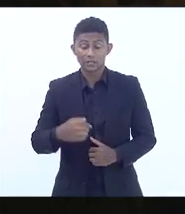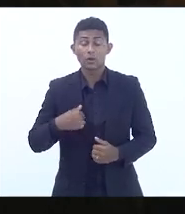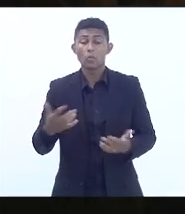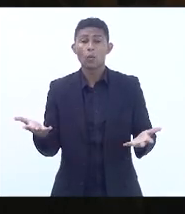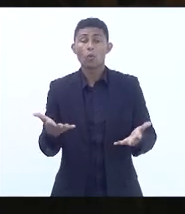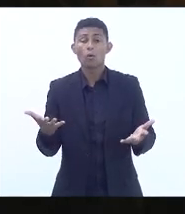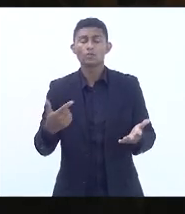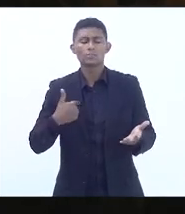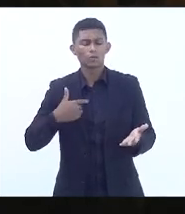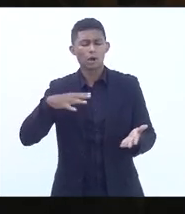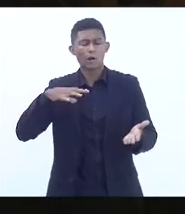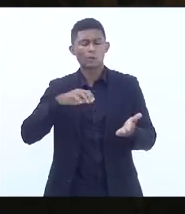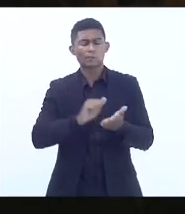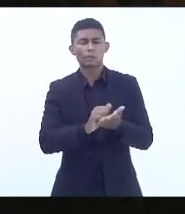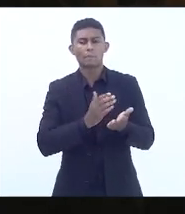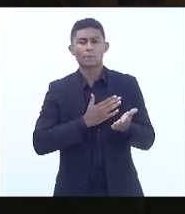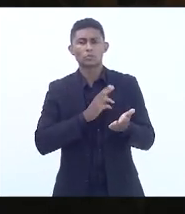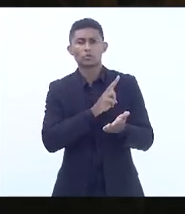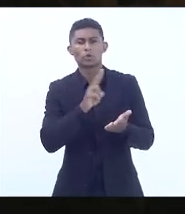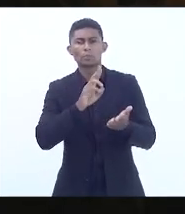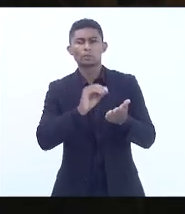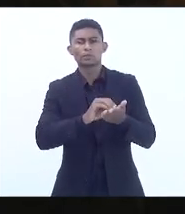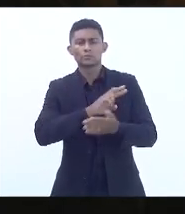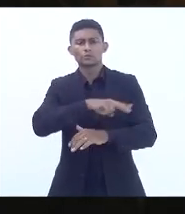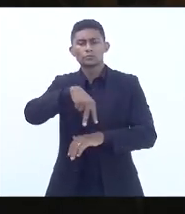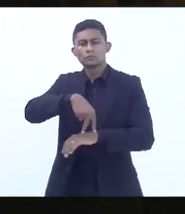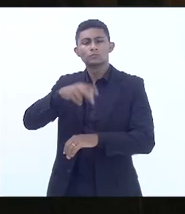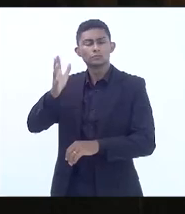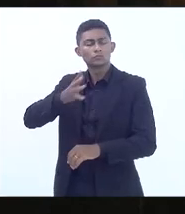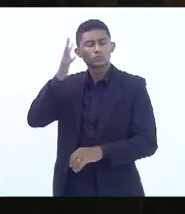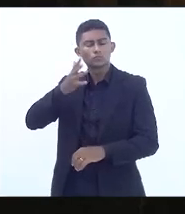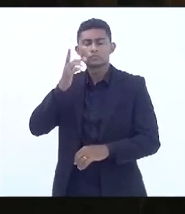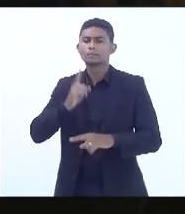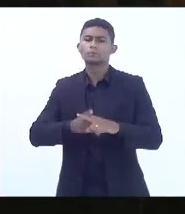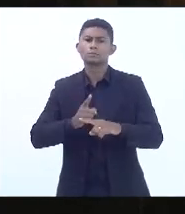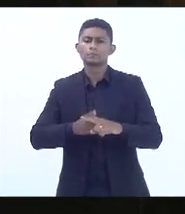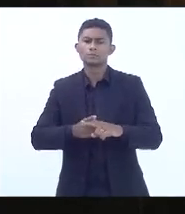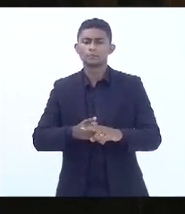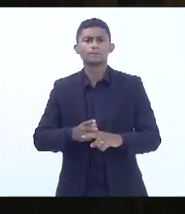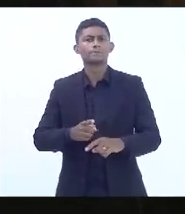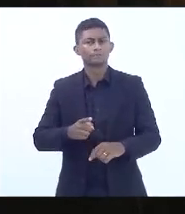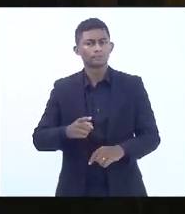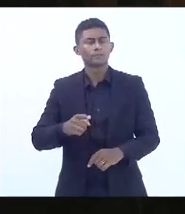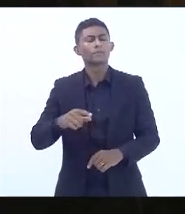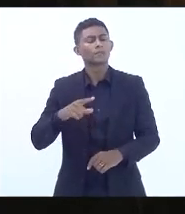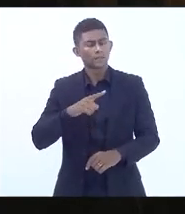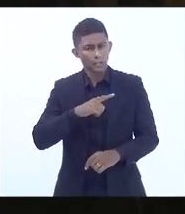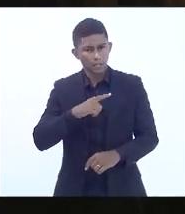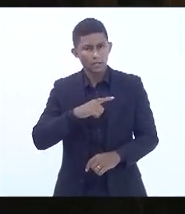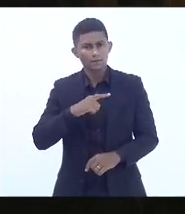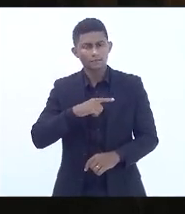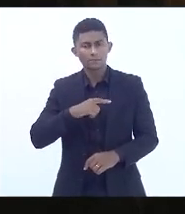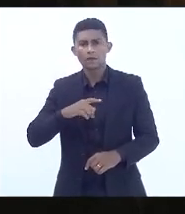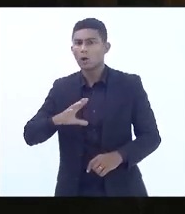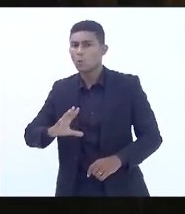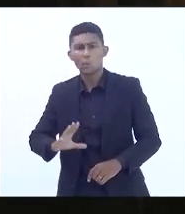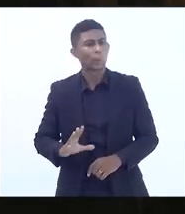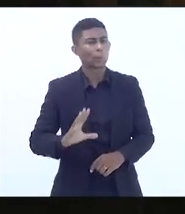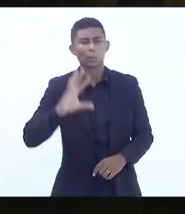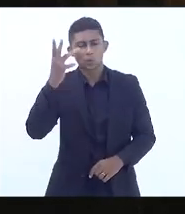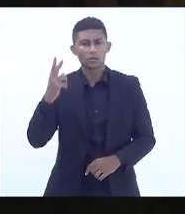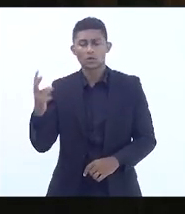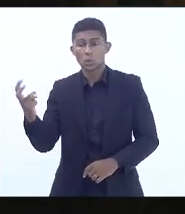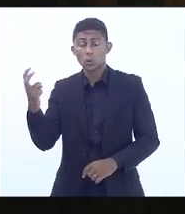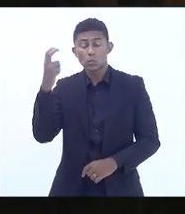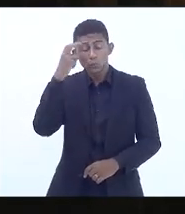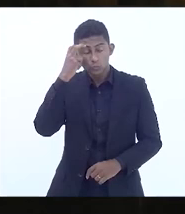hoje porque teve um fato cultural de